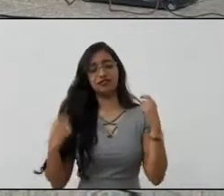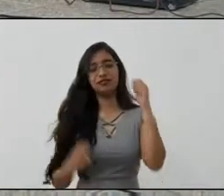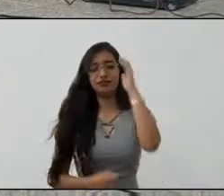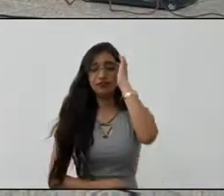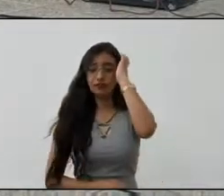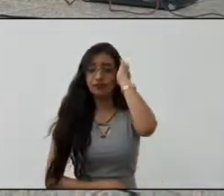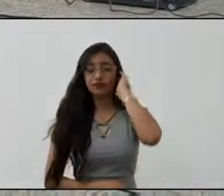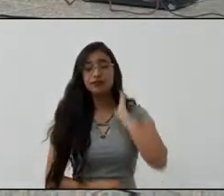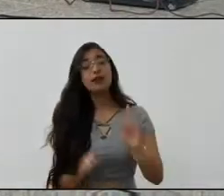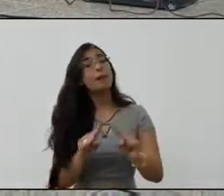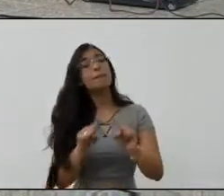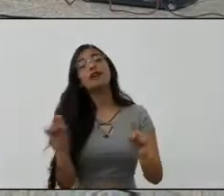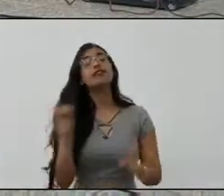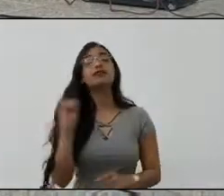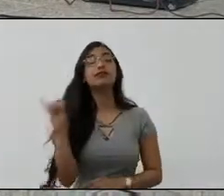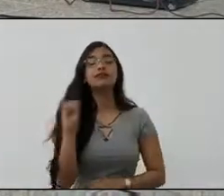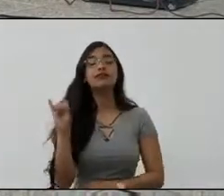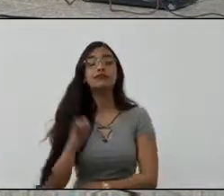Irmãos queridos,